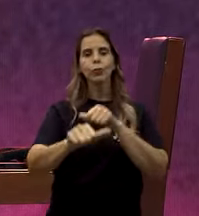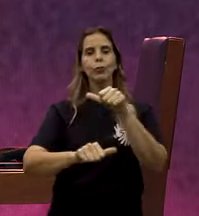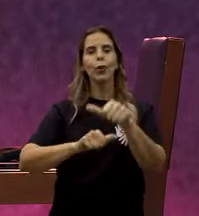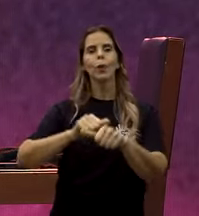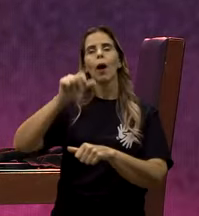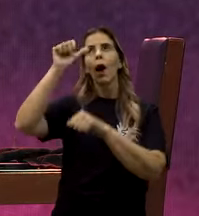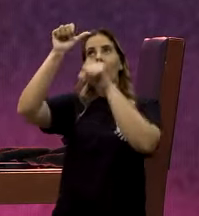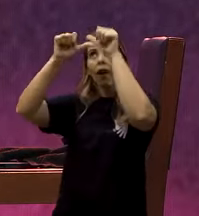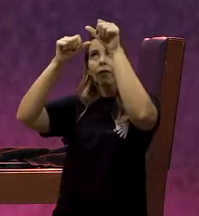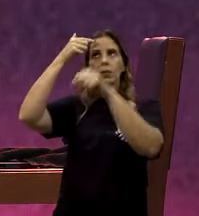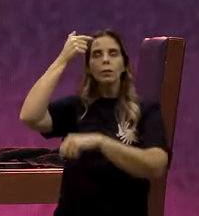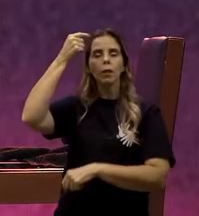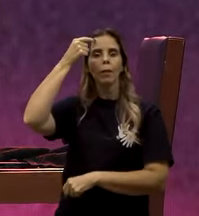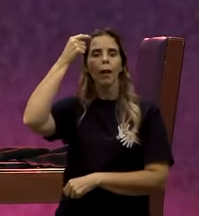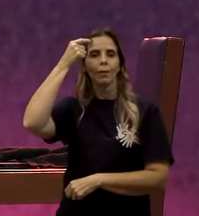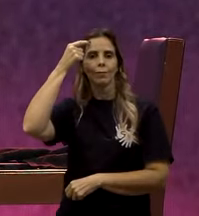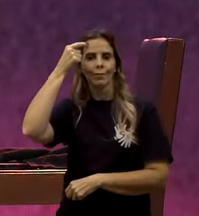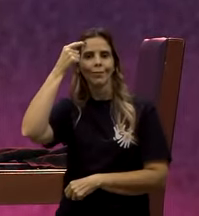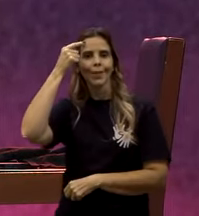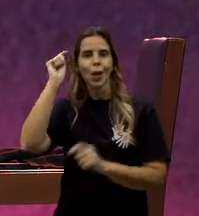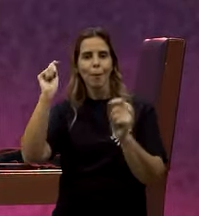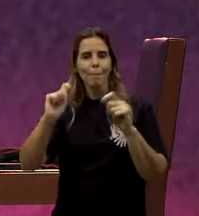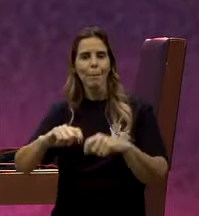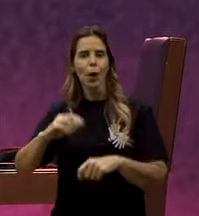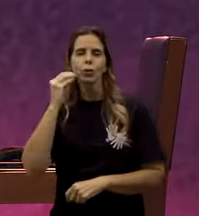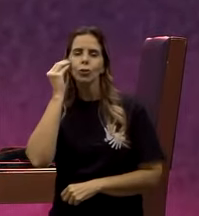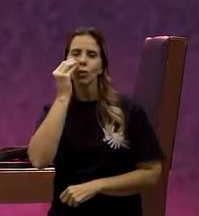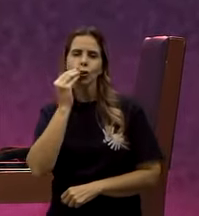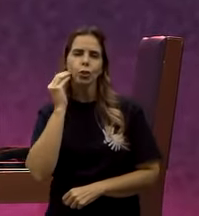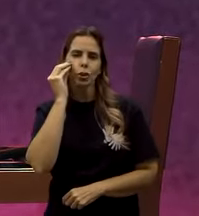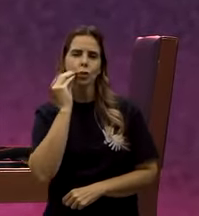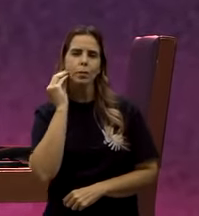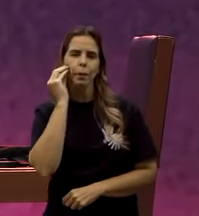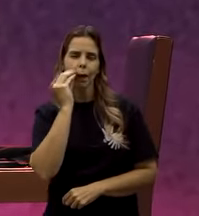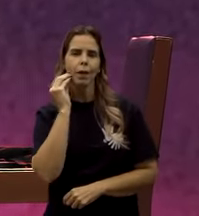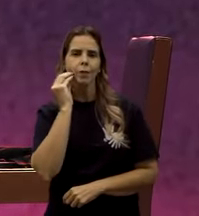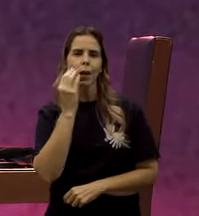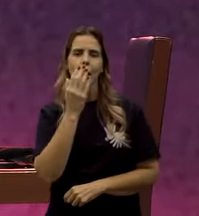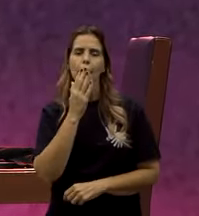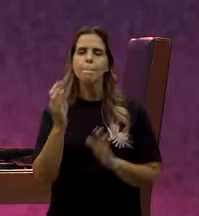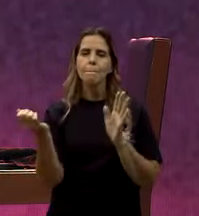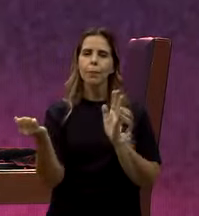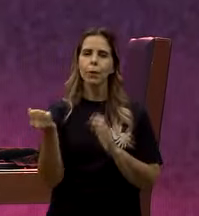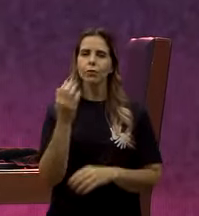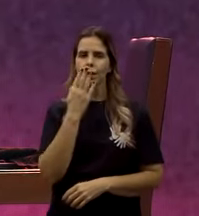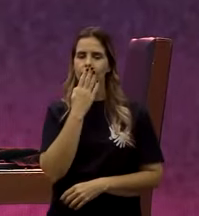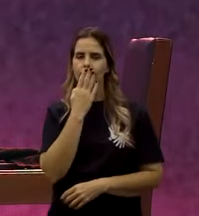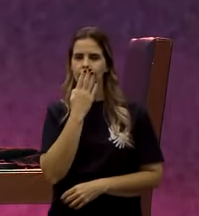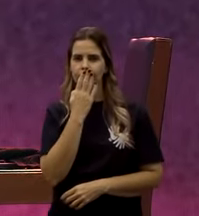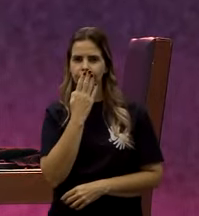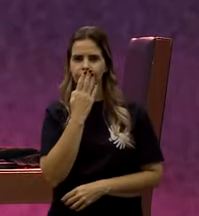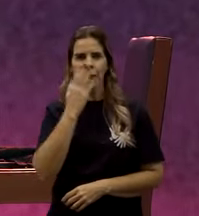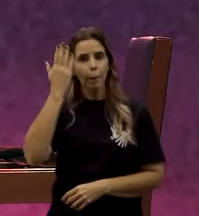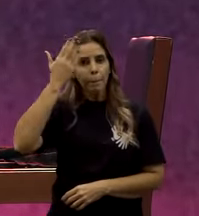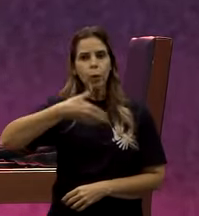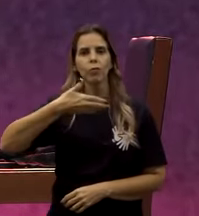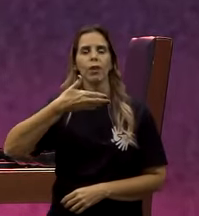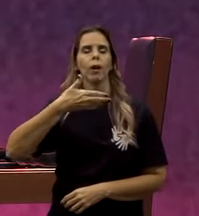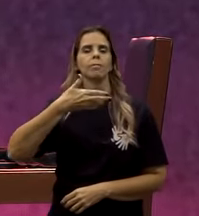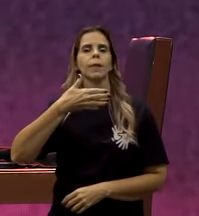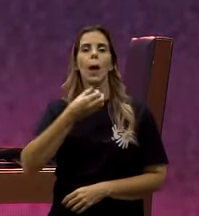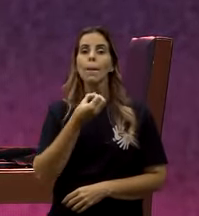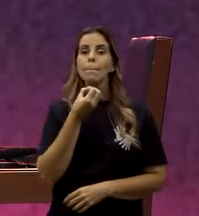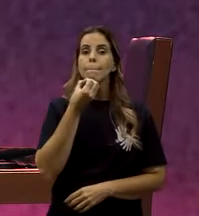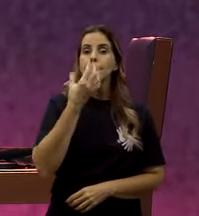Mente Para que sejam capazes de experimentar e comprovar experimentar e comprovar experimentar e comprovar experimentar e comprovar a boa